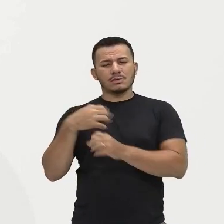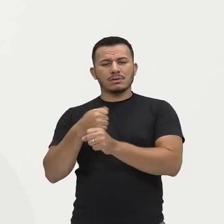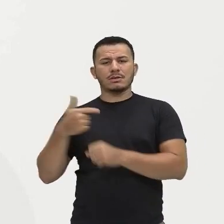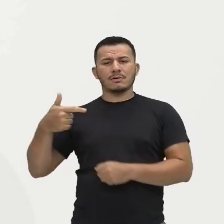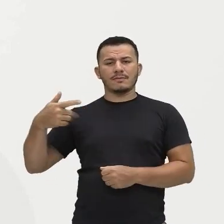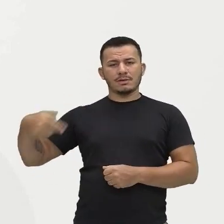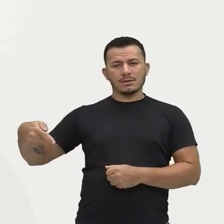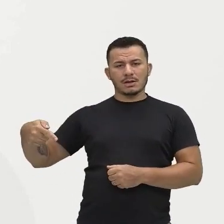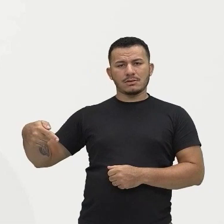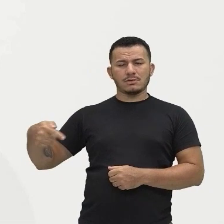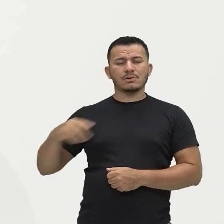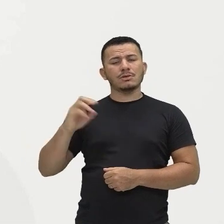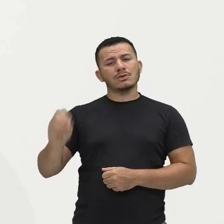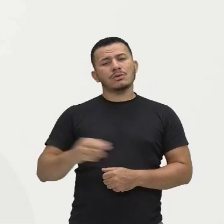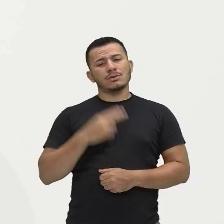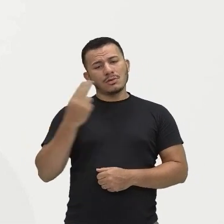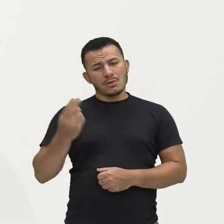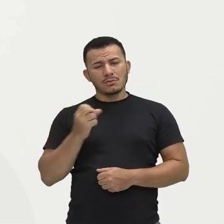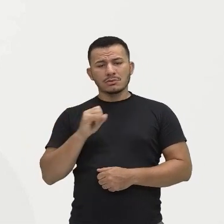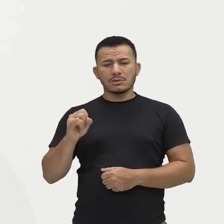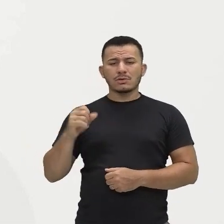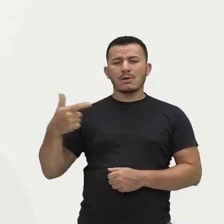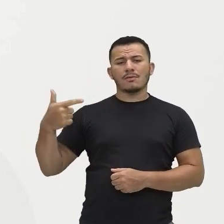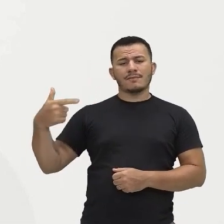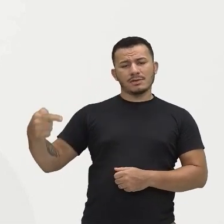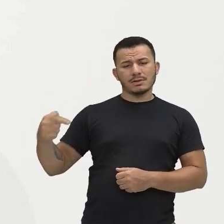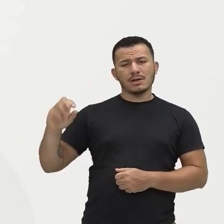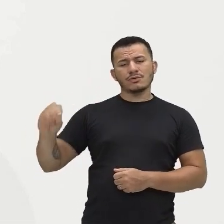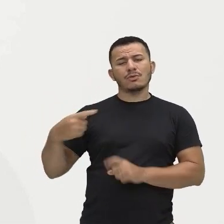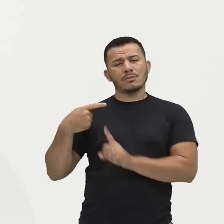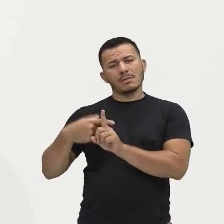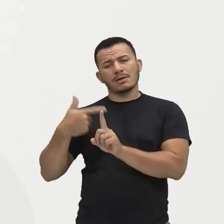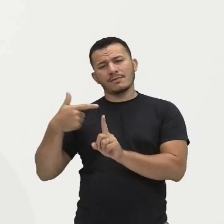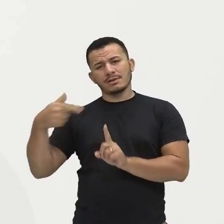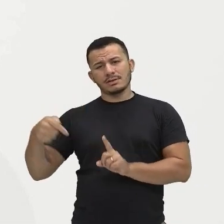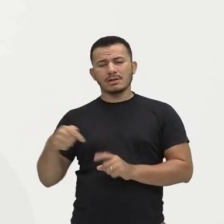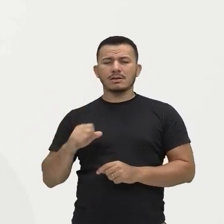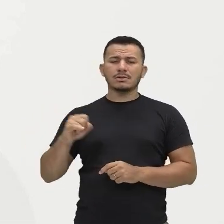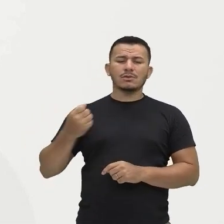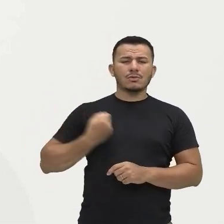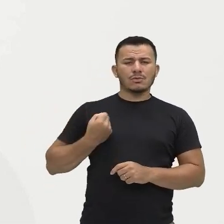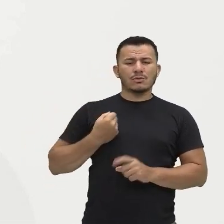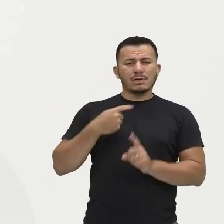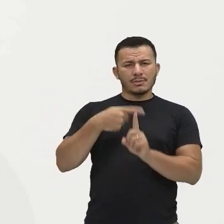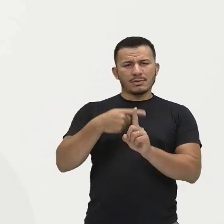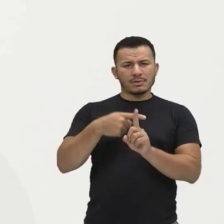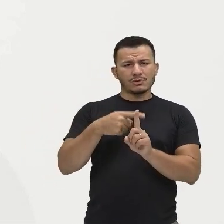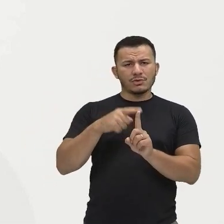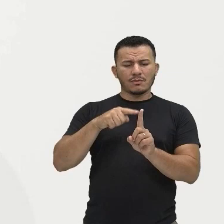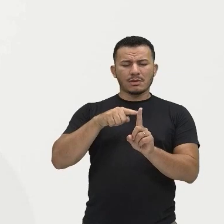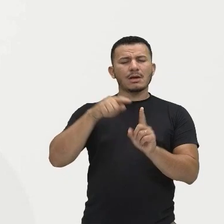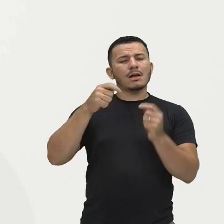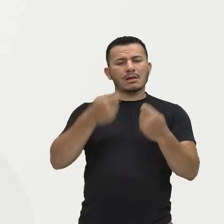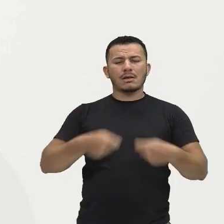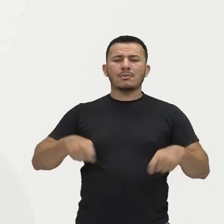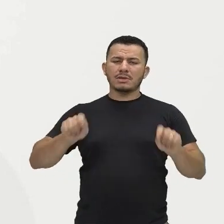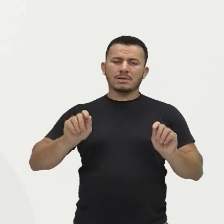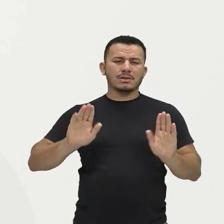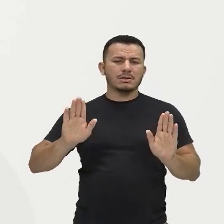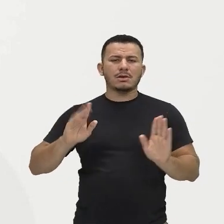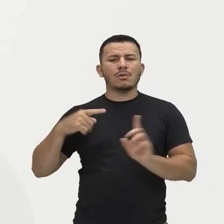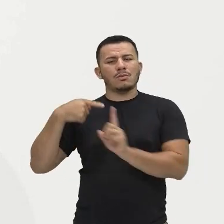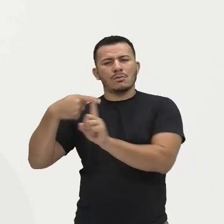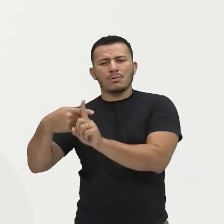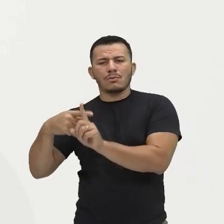27. Ou, se você preferir, só 27, por quê? Quando o número é positivo, na solução não há necessidade de